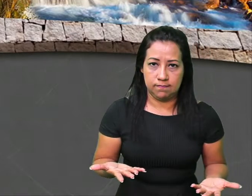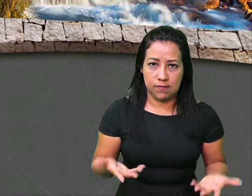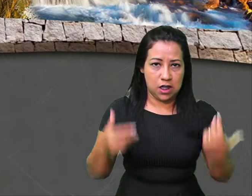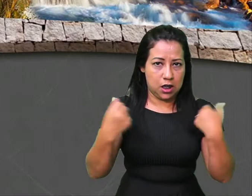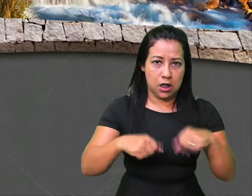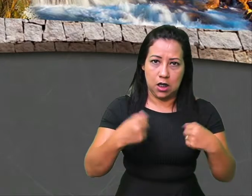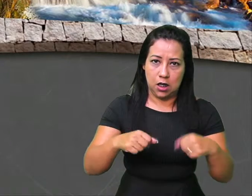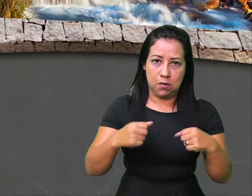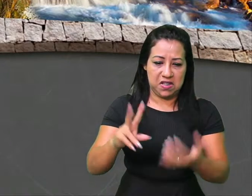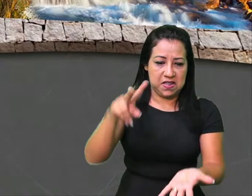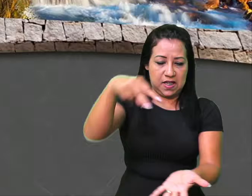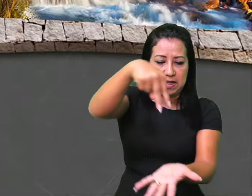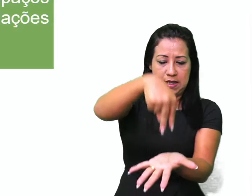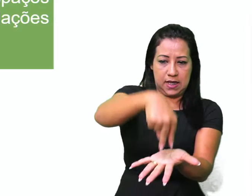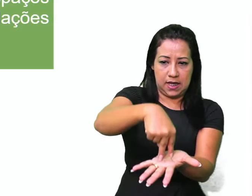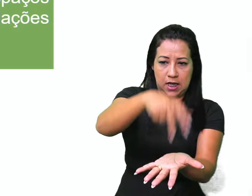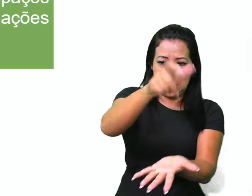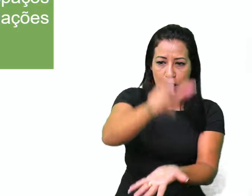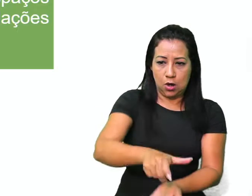lugar, ok?